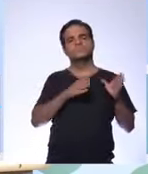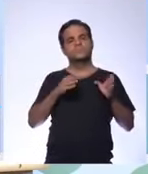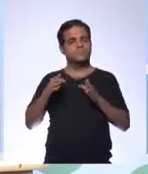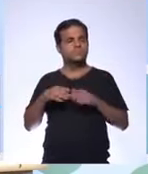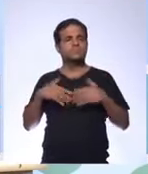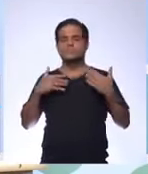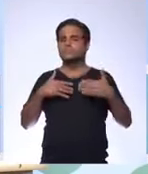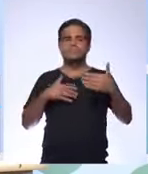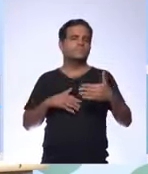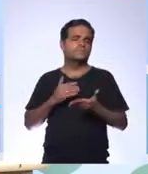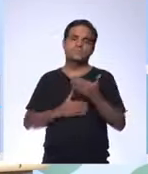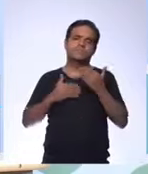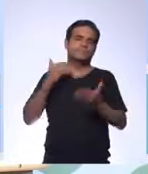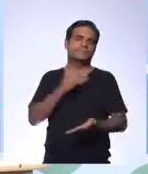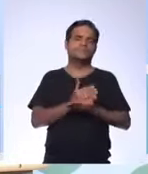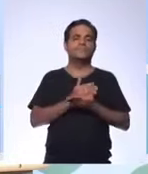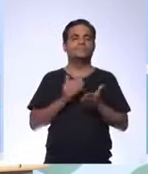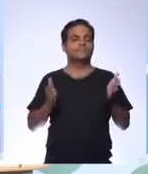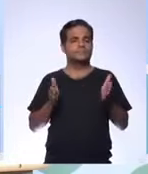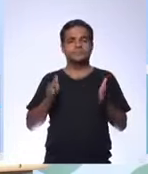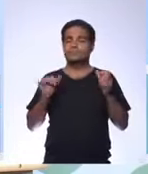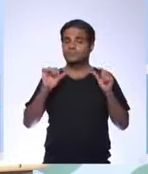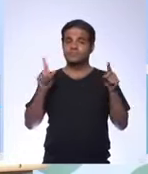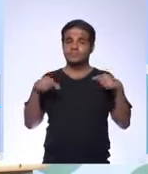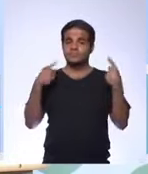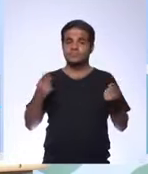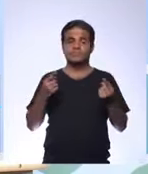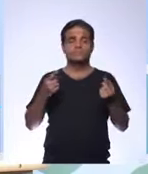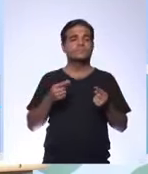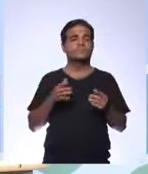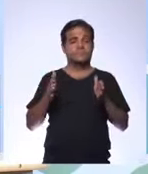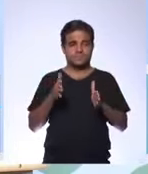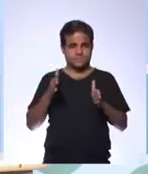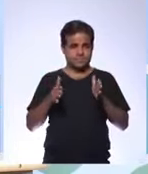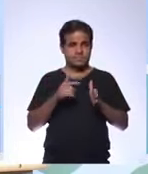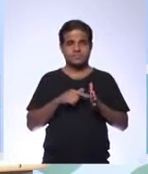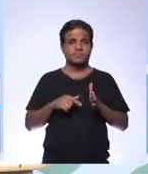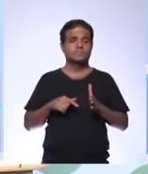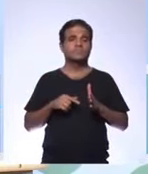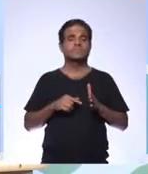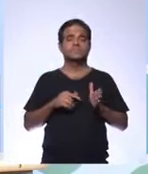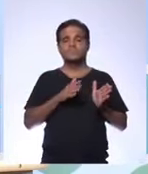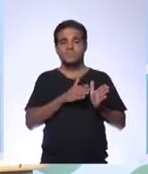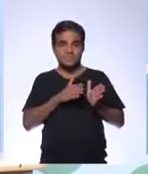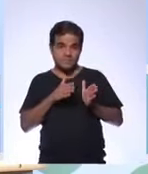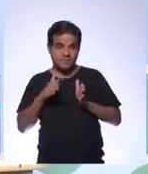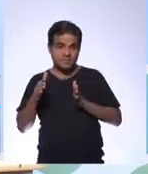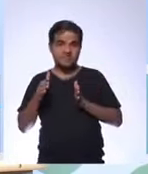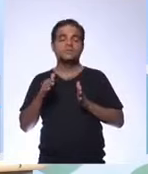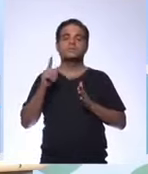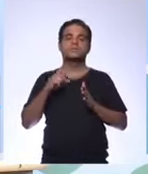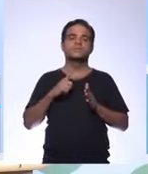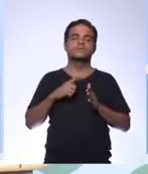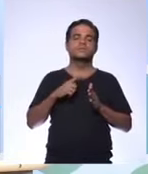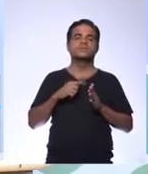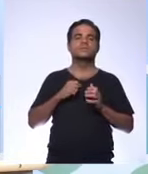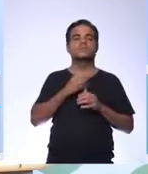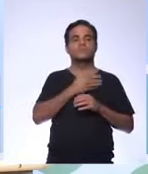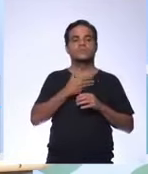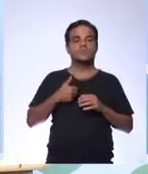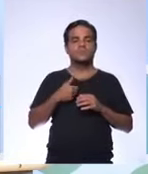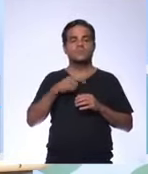está muito maior nesse período. Então, nessa parte aí da distensão, é onde aí com o